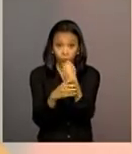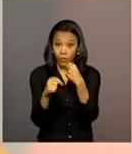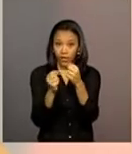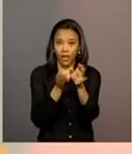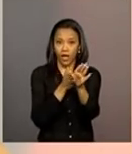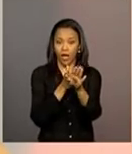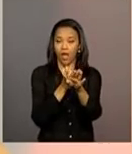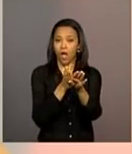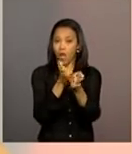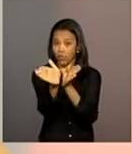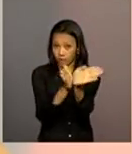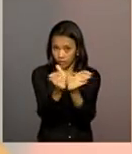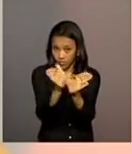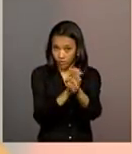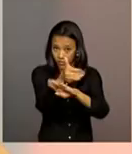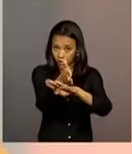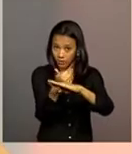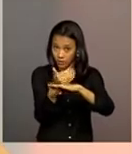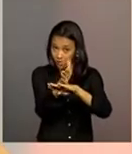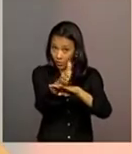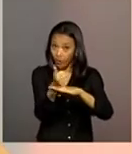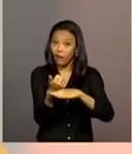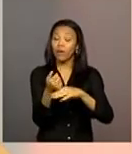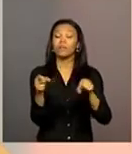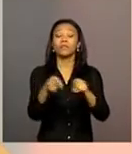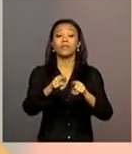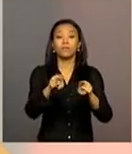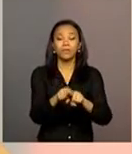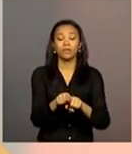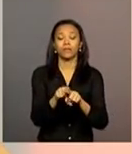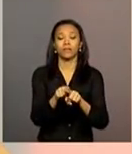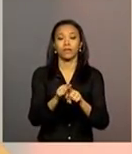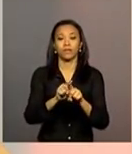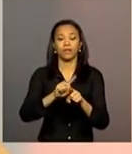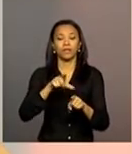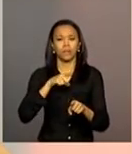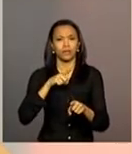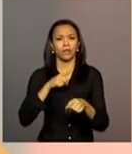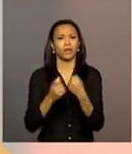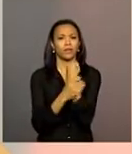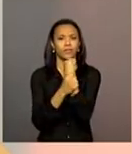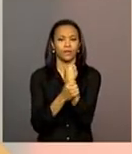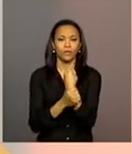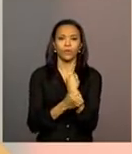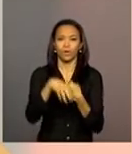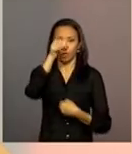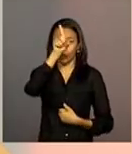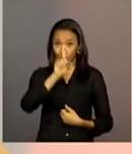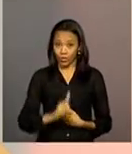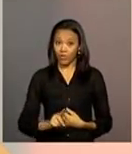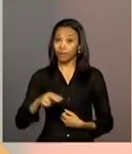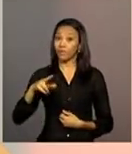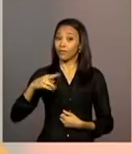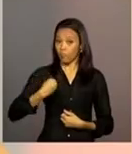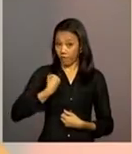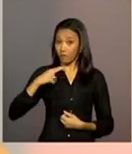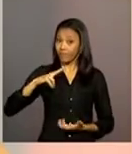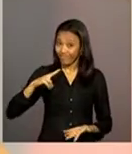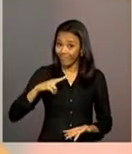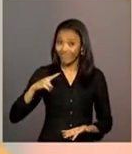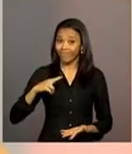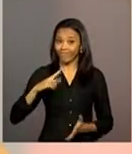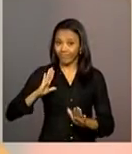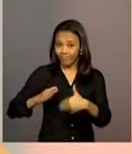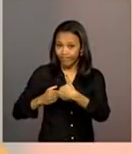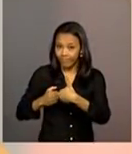né e Garanta também o o o direito à privacidade portanto quando